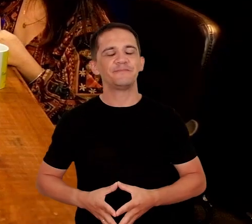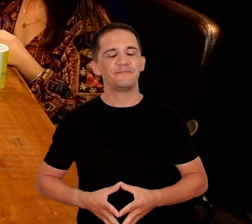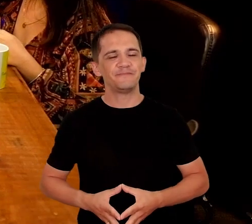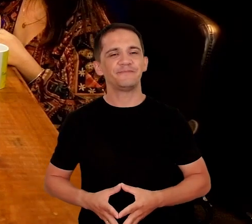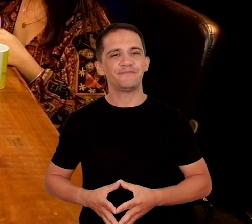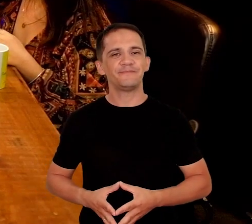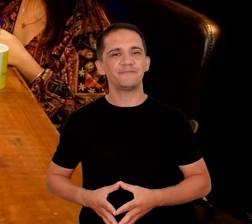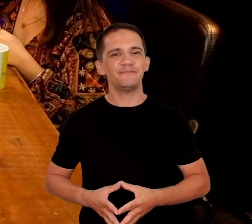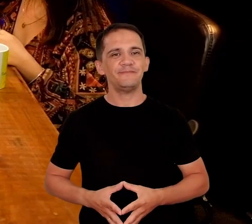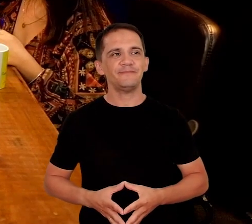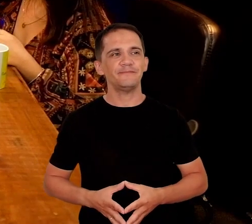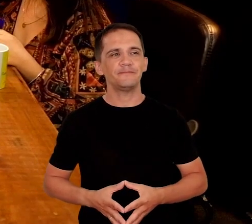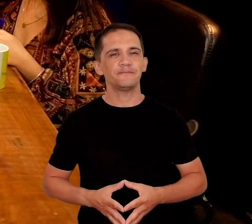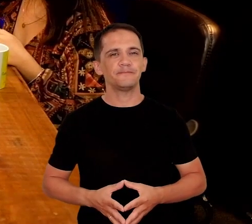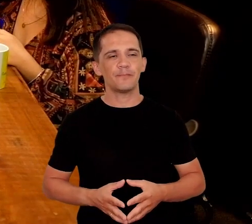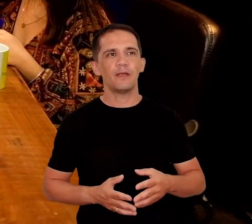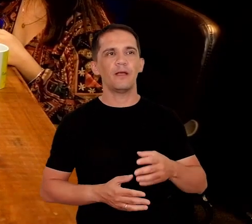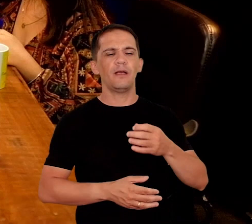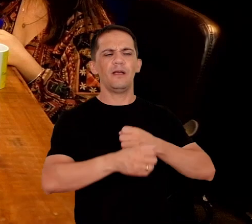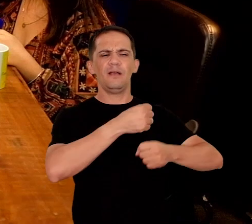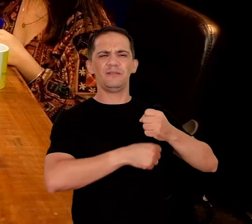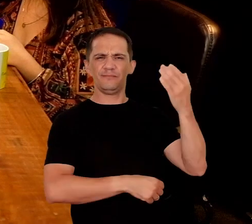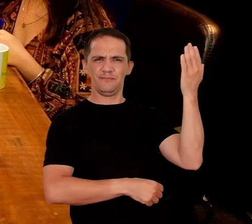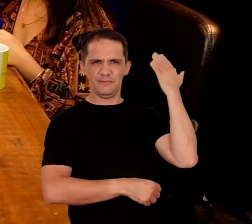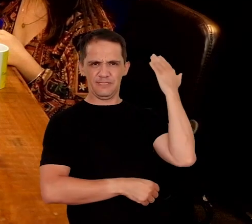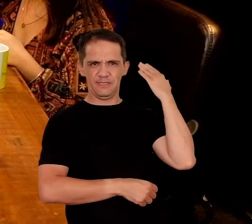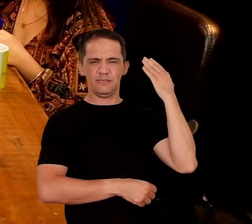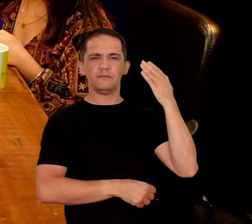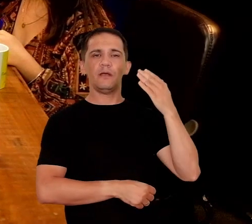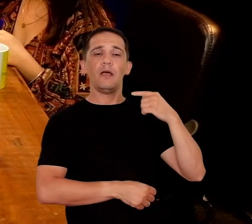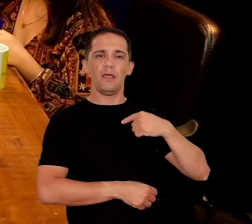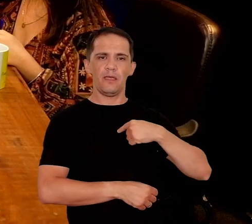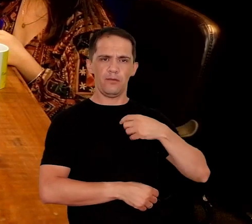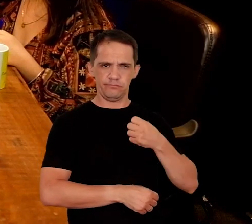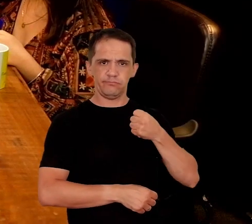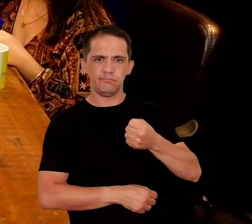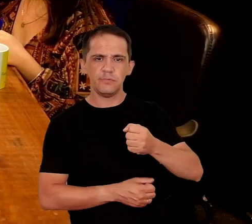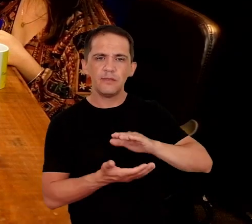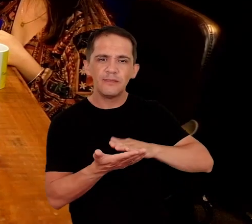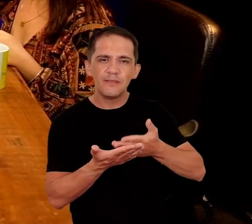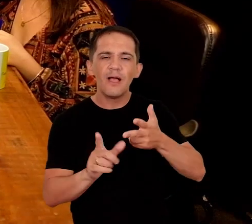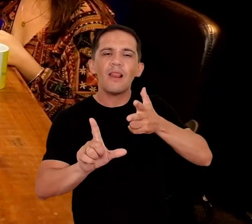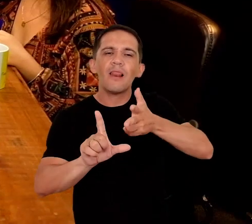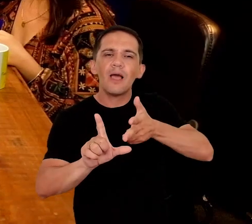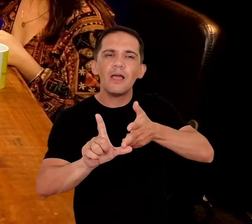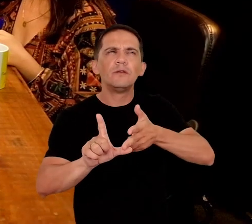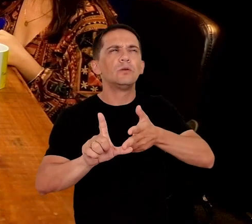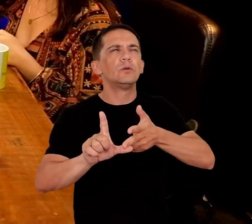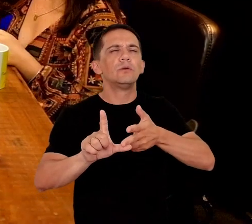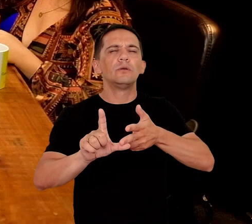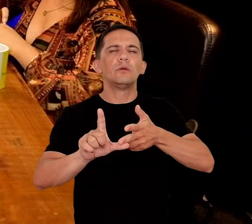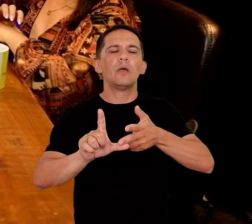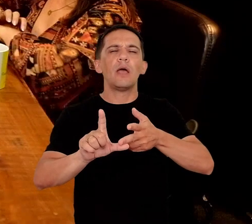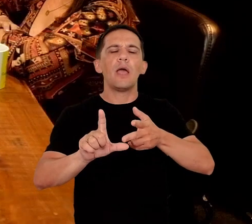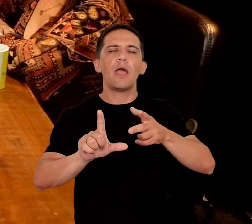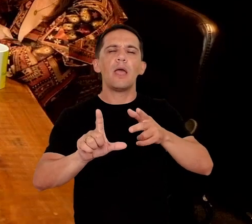eles tenham acesso a isso. Acho que foi ano passado, a gente interpretou uma live que era de